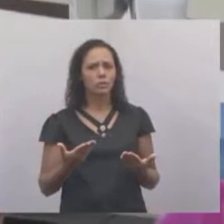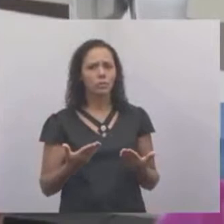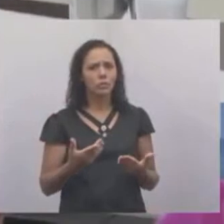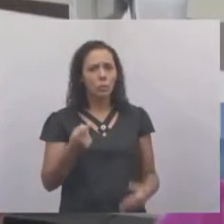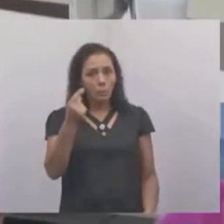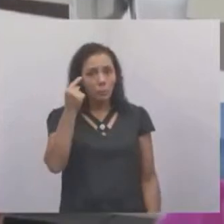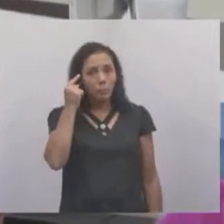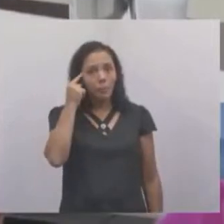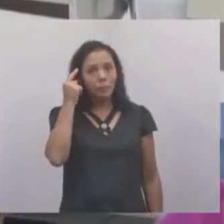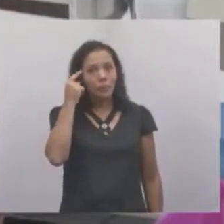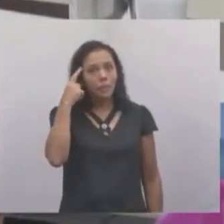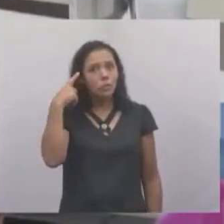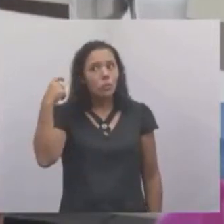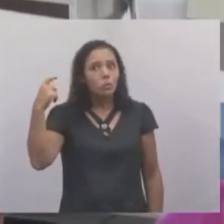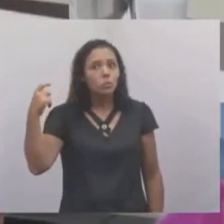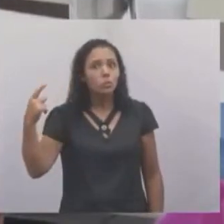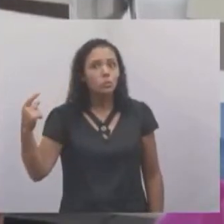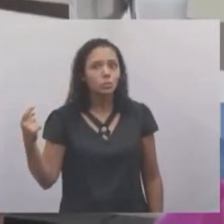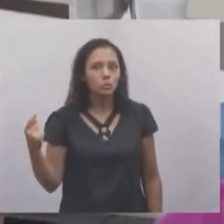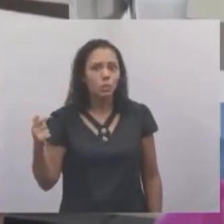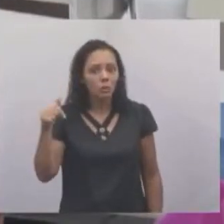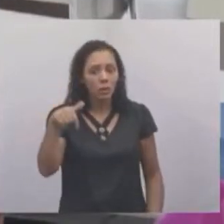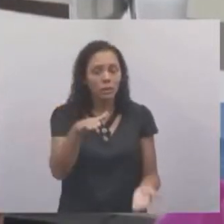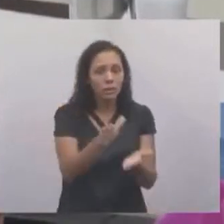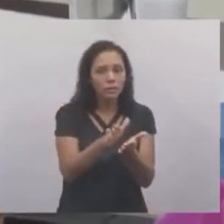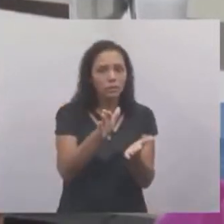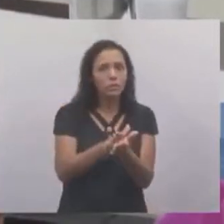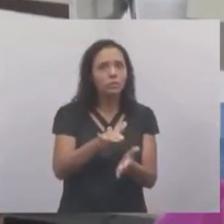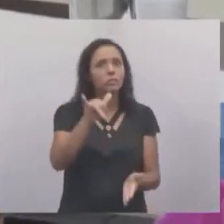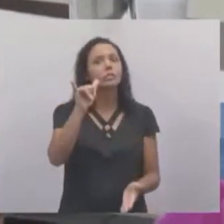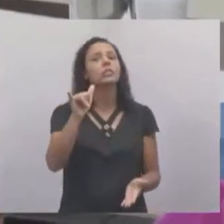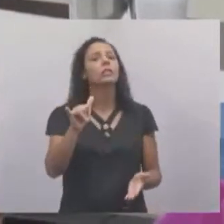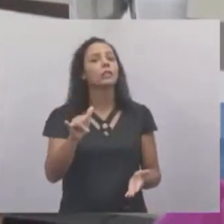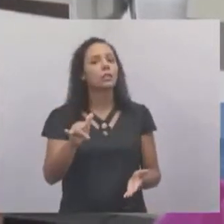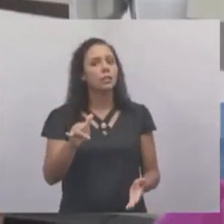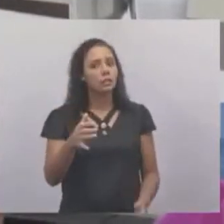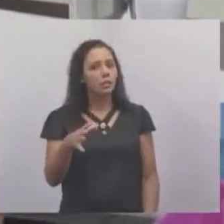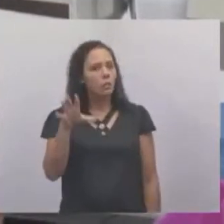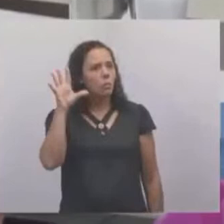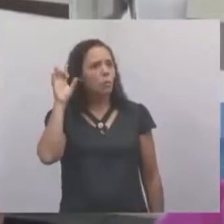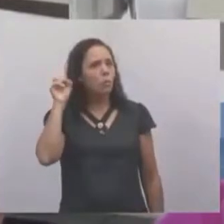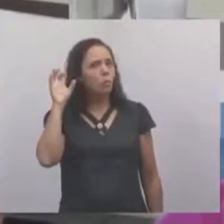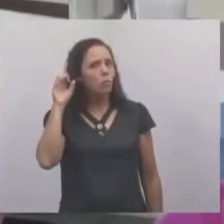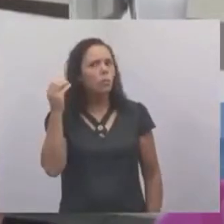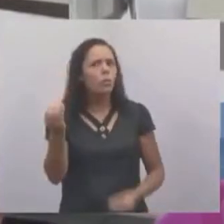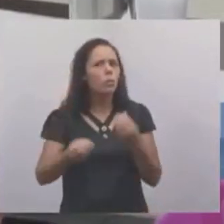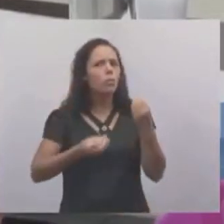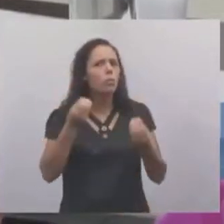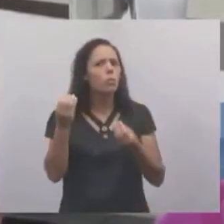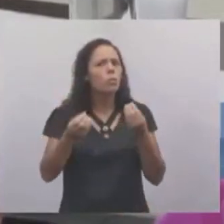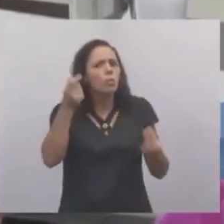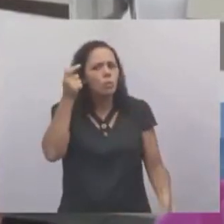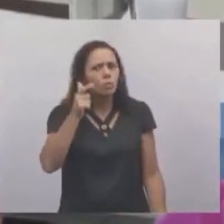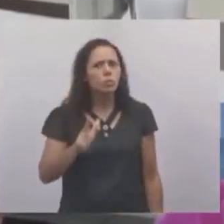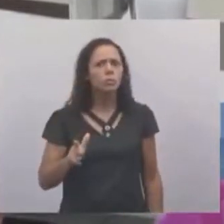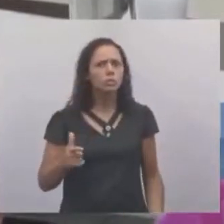tamanho do som, um paredão, chegava aqui no Jardim São José o barulho. Incrível, como que pode chegar tão longe assim esse barulho?